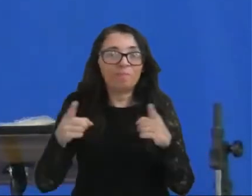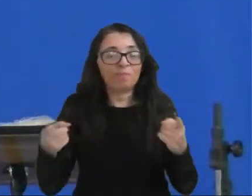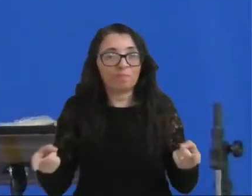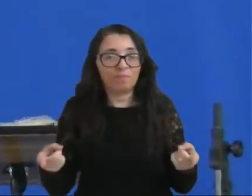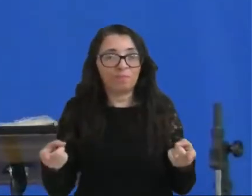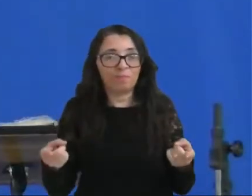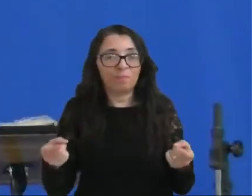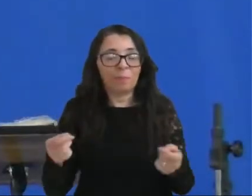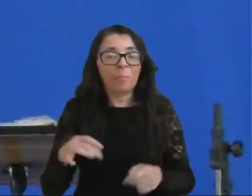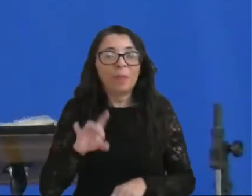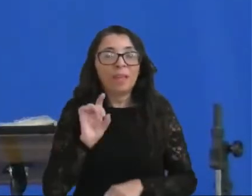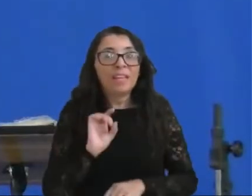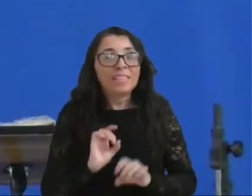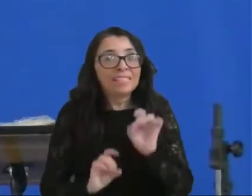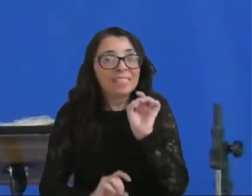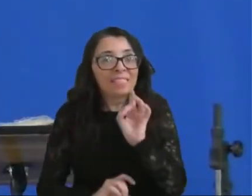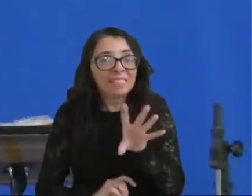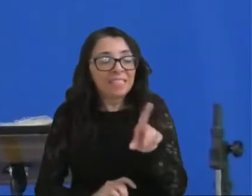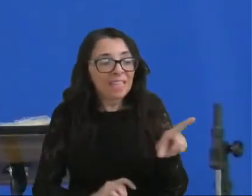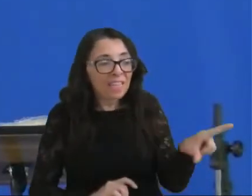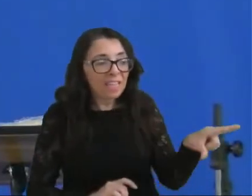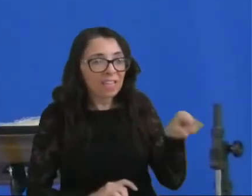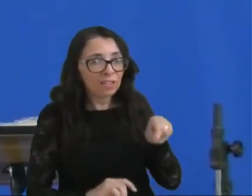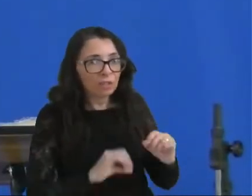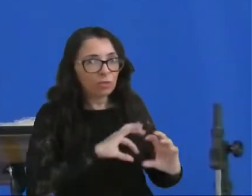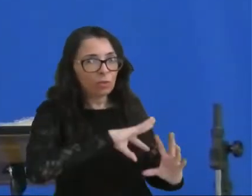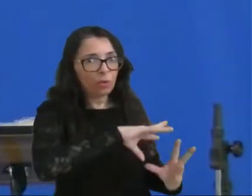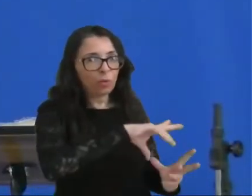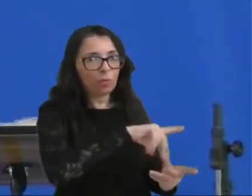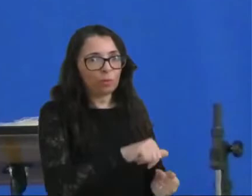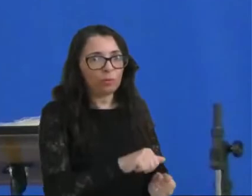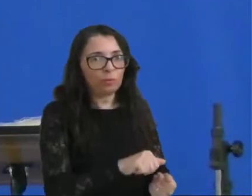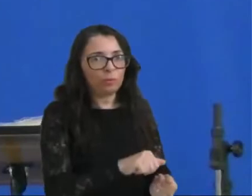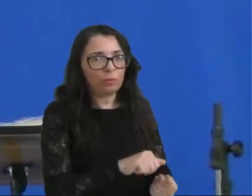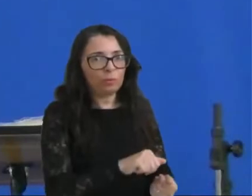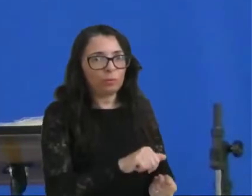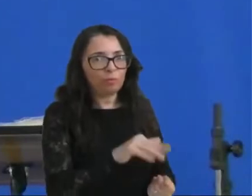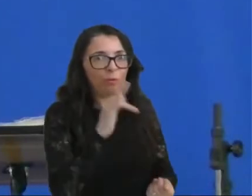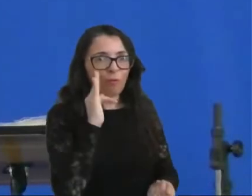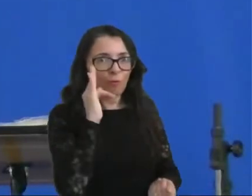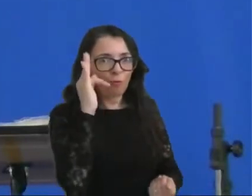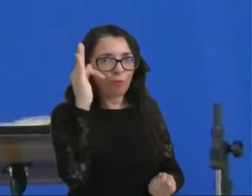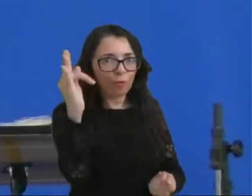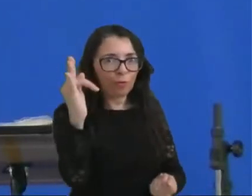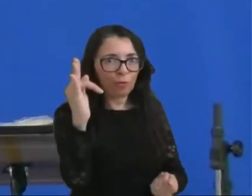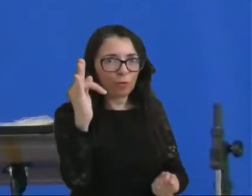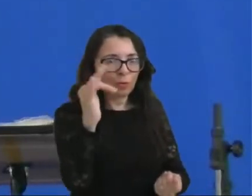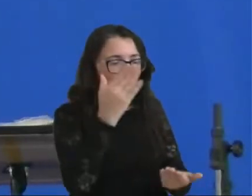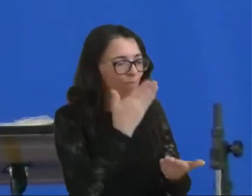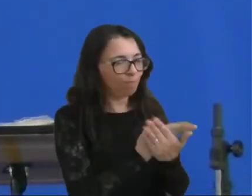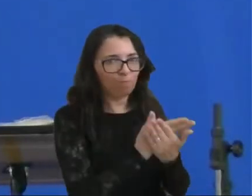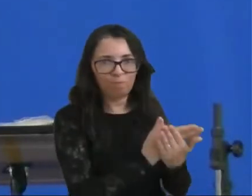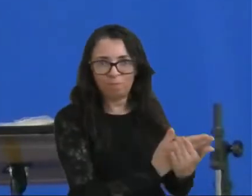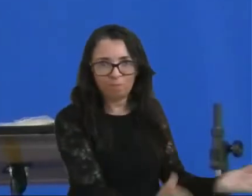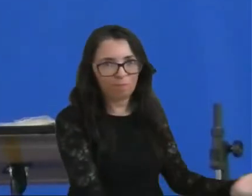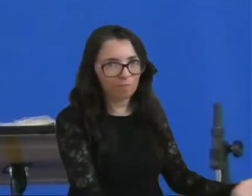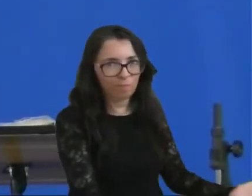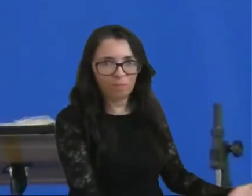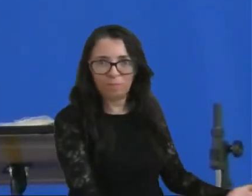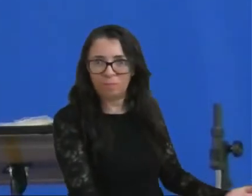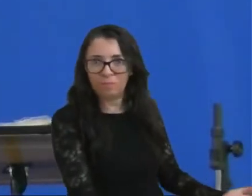perseguições, por todos esses manjares mundanos, e você mesmo assim continua fiel, ele diz